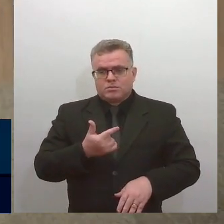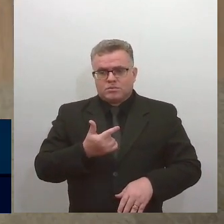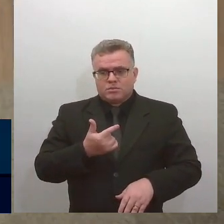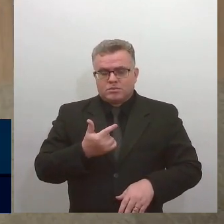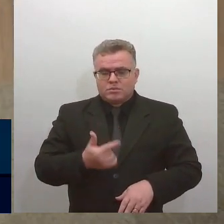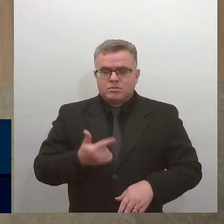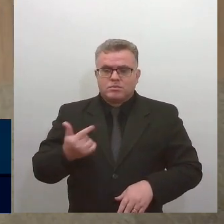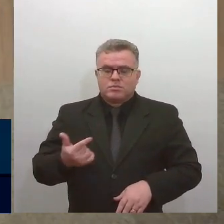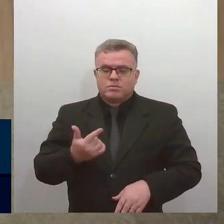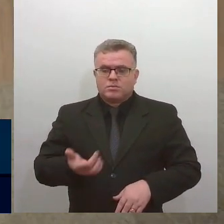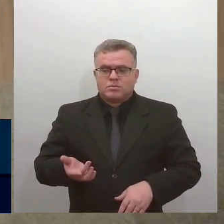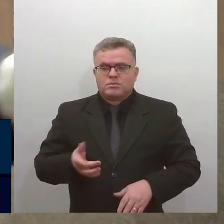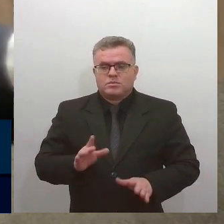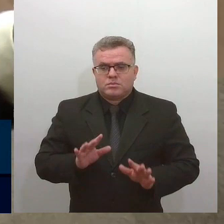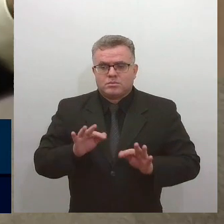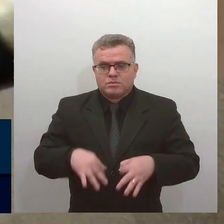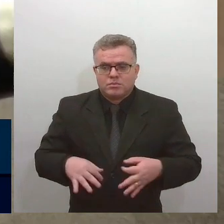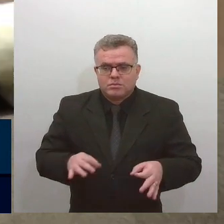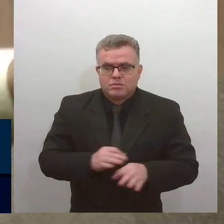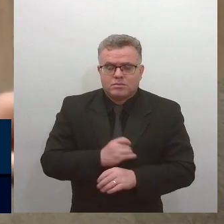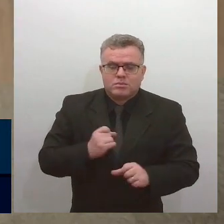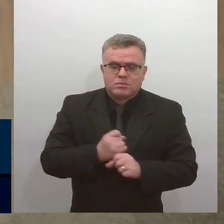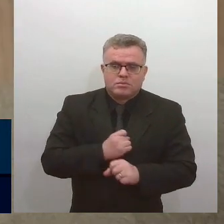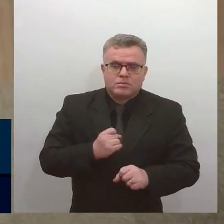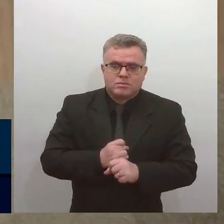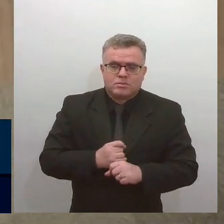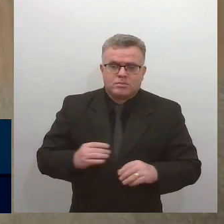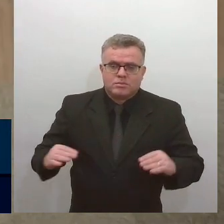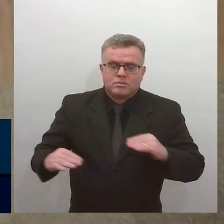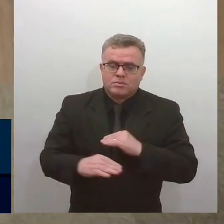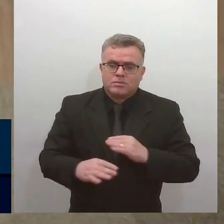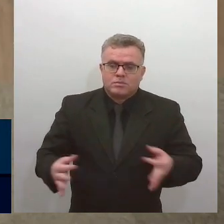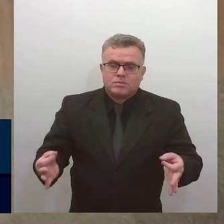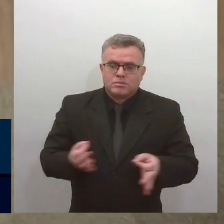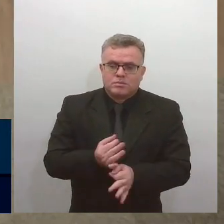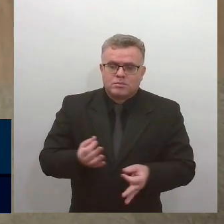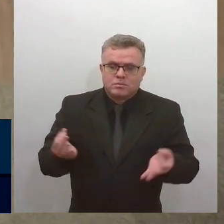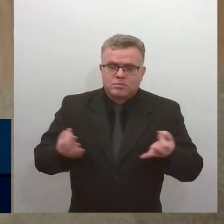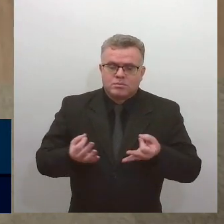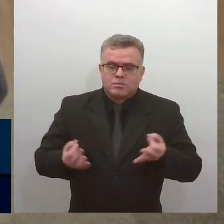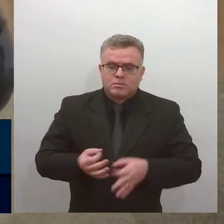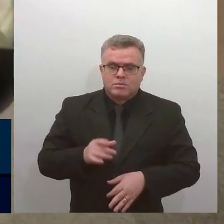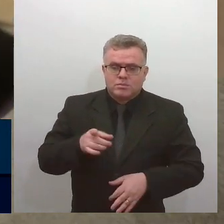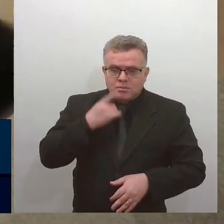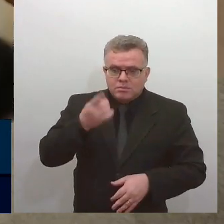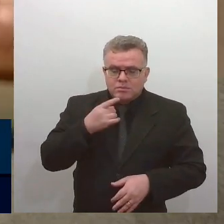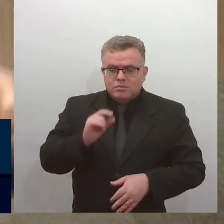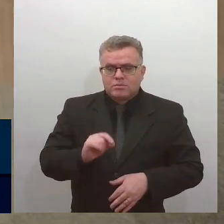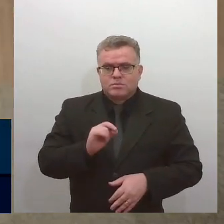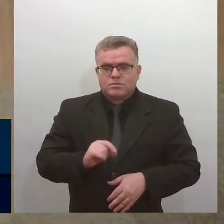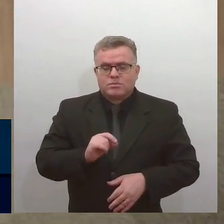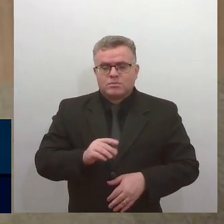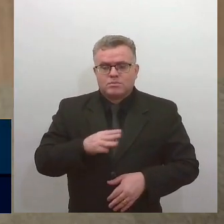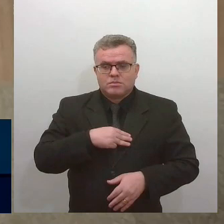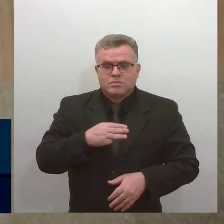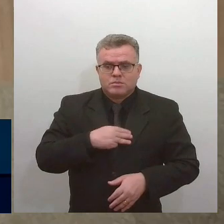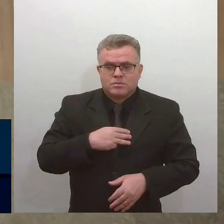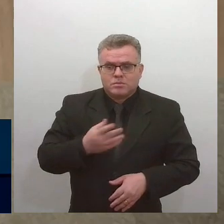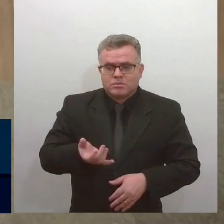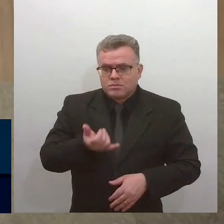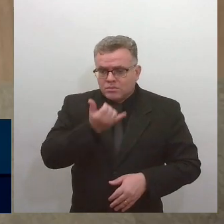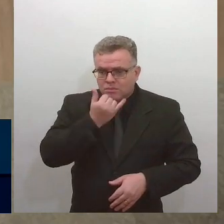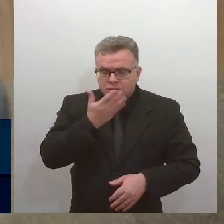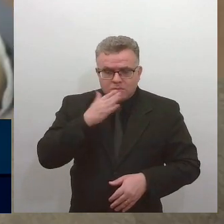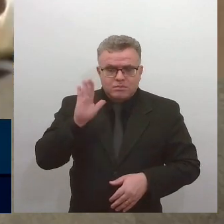pista de R pronta e o deputado colega disse ol Ministro de promessa Nós já estamos cheio aí ele disse vocês não